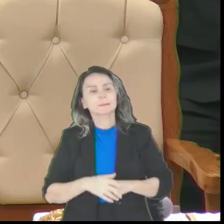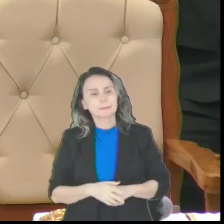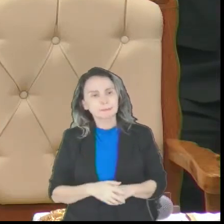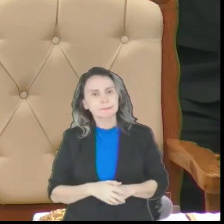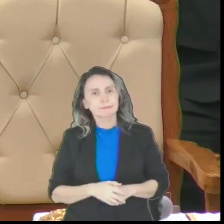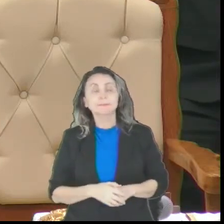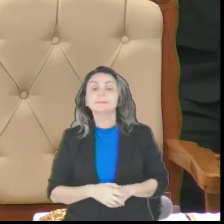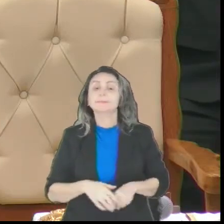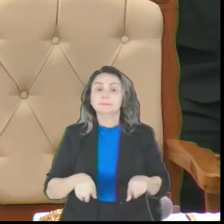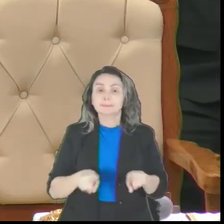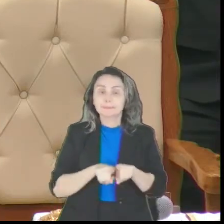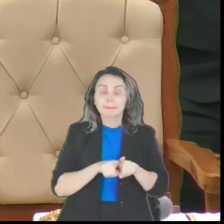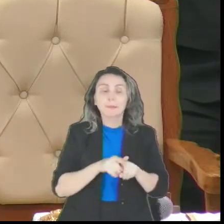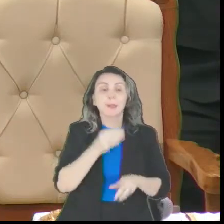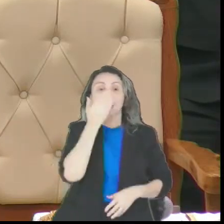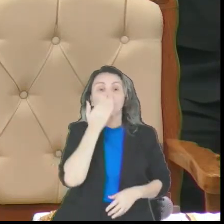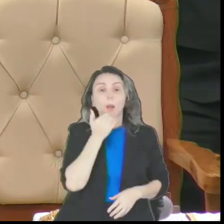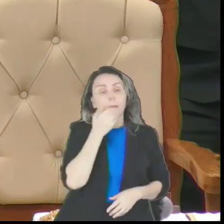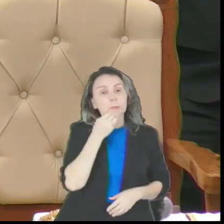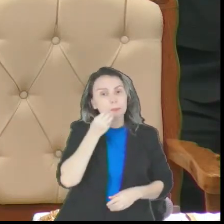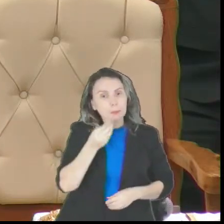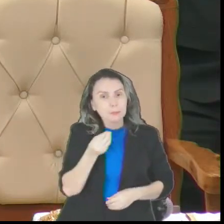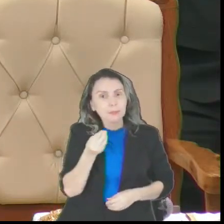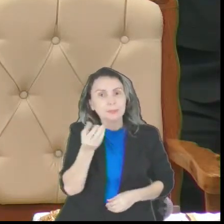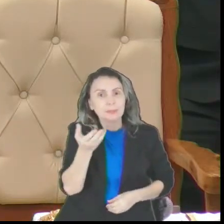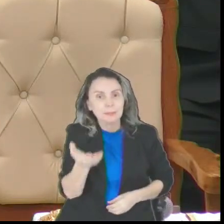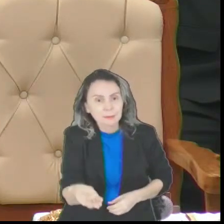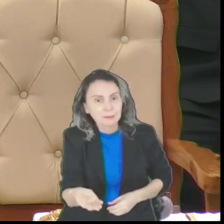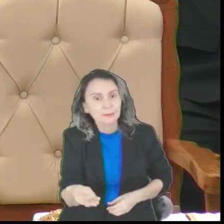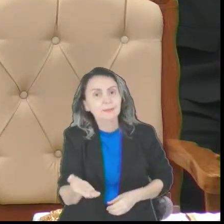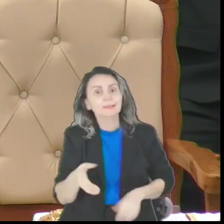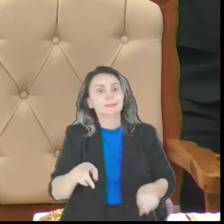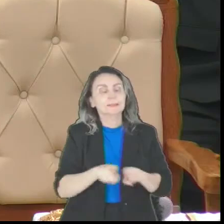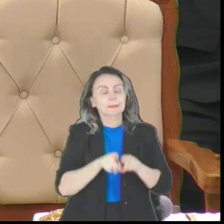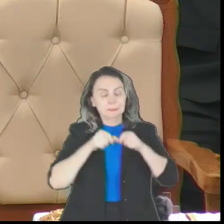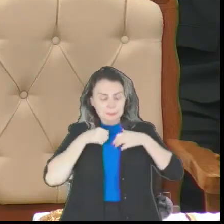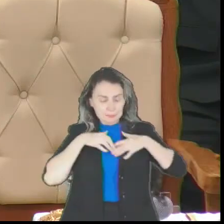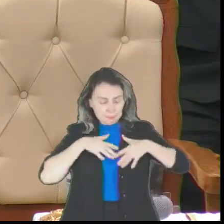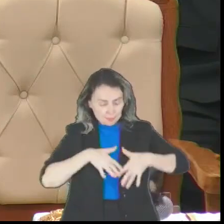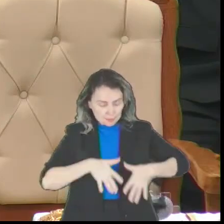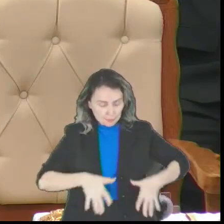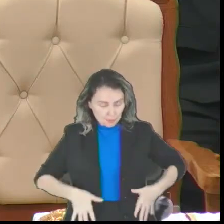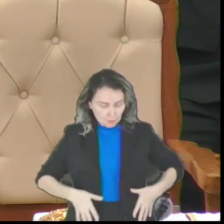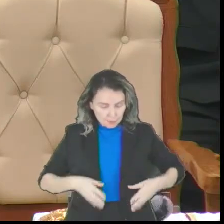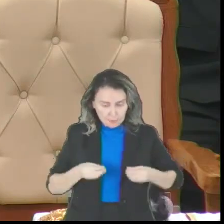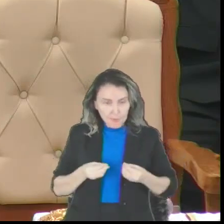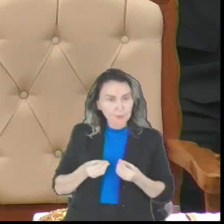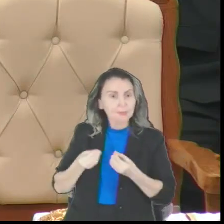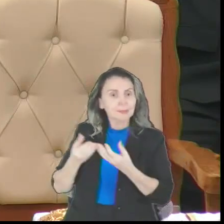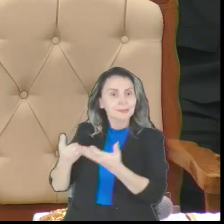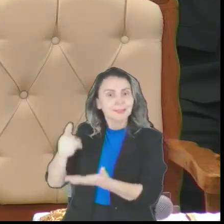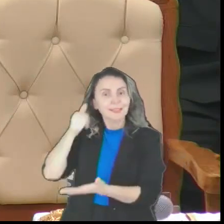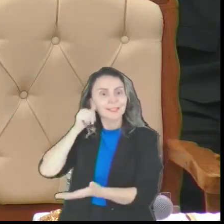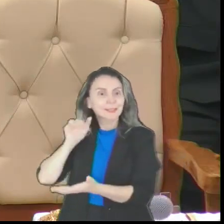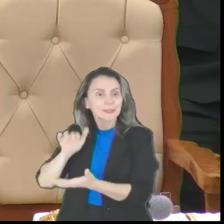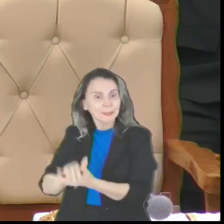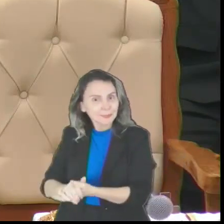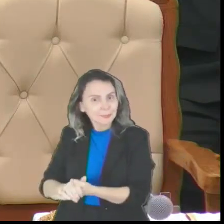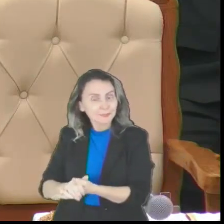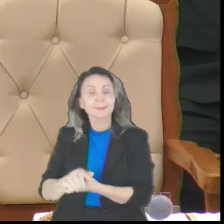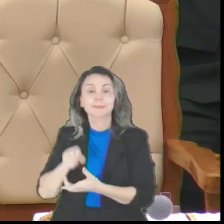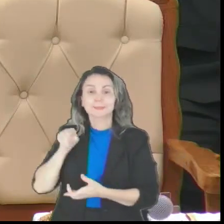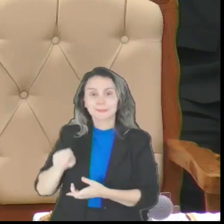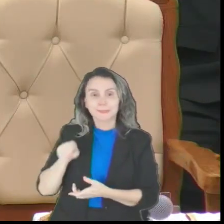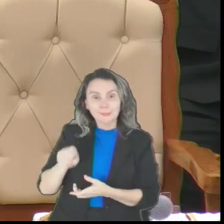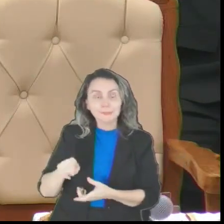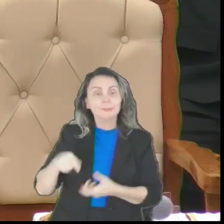comida para ela, mantê-la na vestimenta, na comida, em tudo. E a mulher tinha o quê? A mulher tinha que prestar a ele, irmãos, o